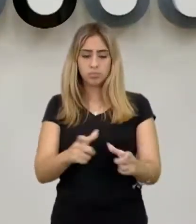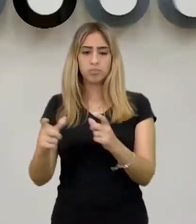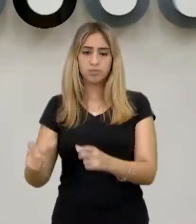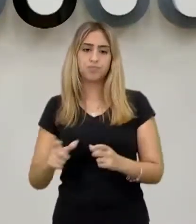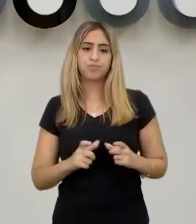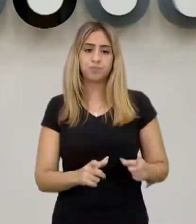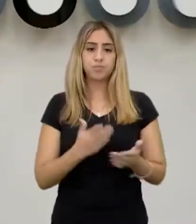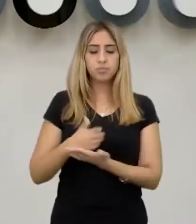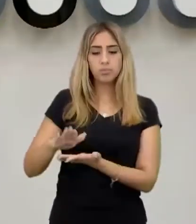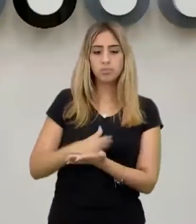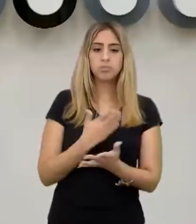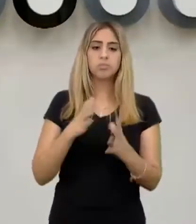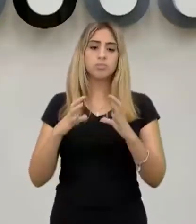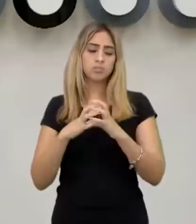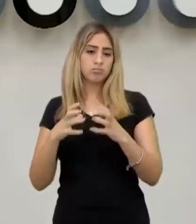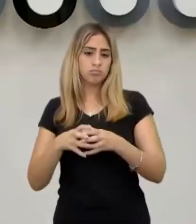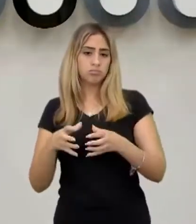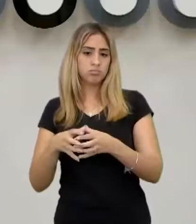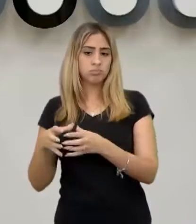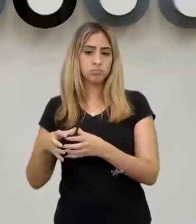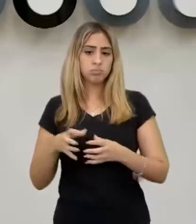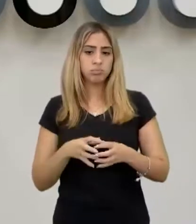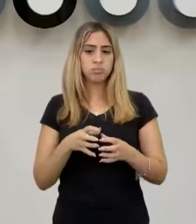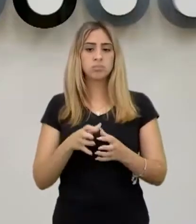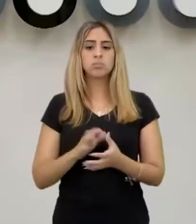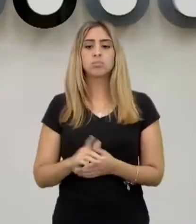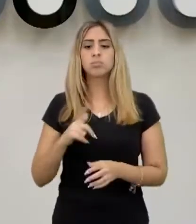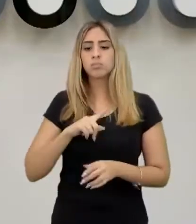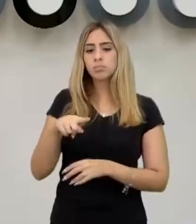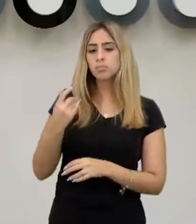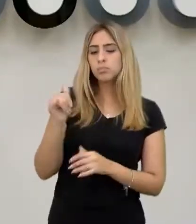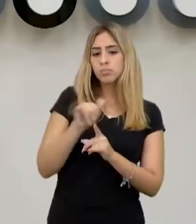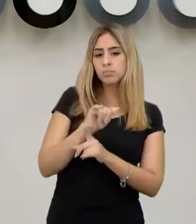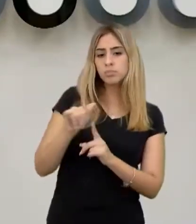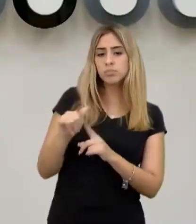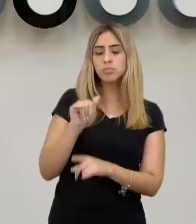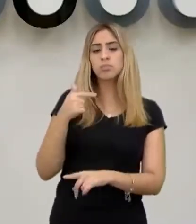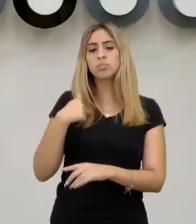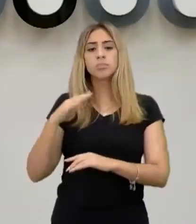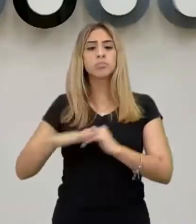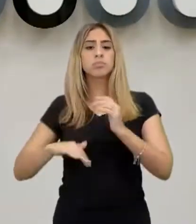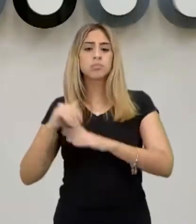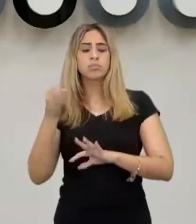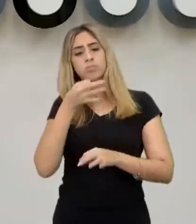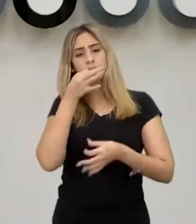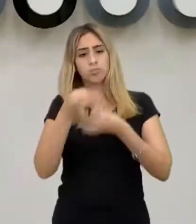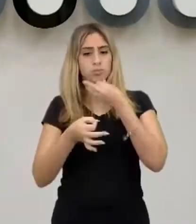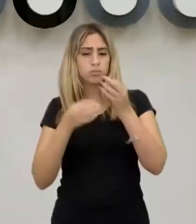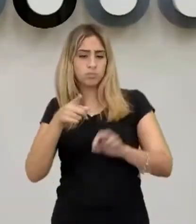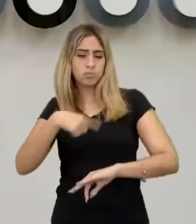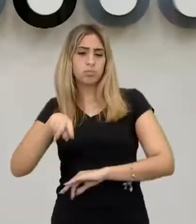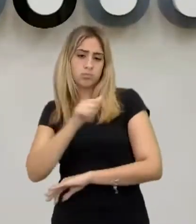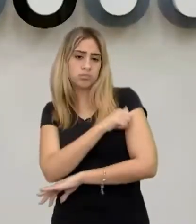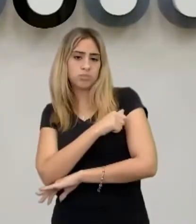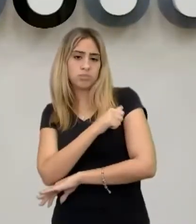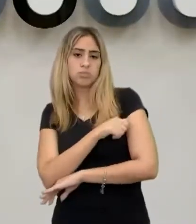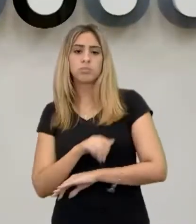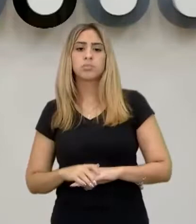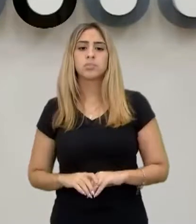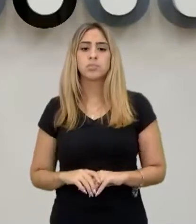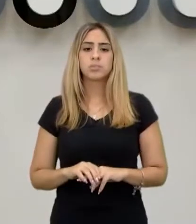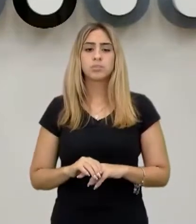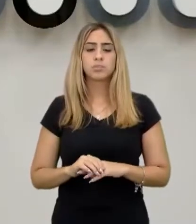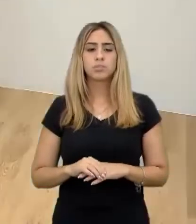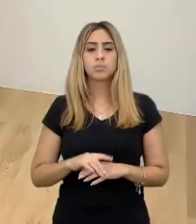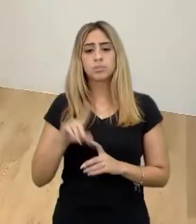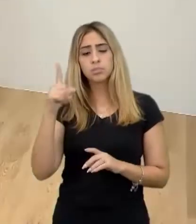isso, a divisão de grupos, né? Essa é uma das estratégias para construir o diálogo entre os estudantes. Exatamente. E